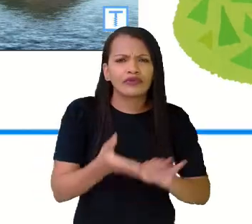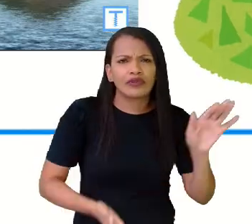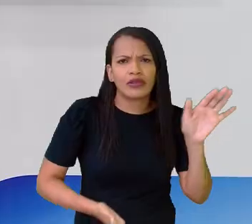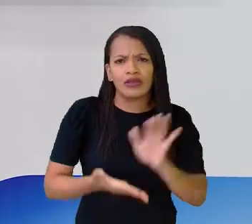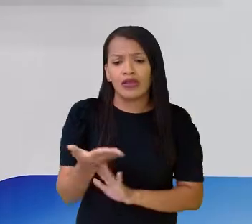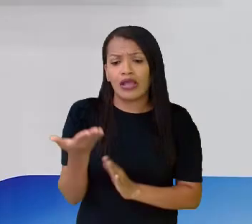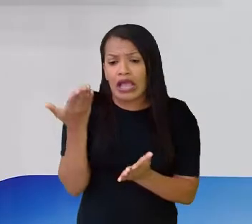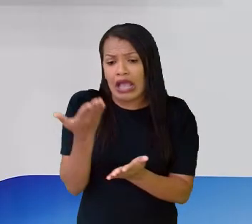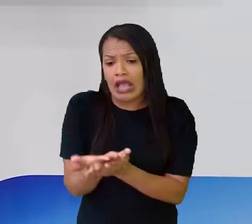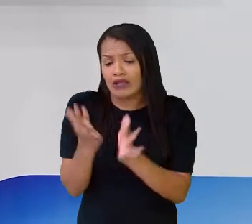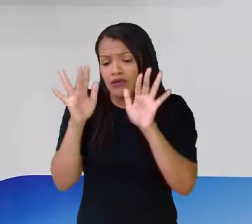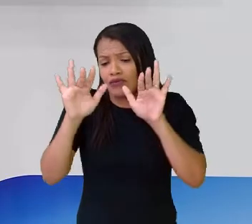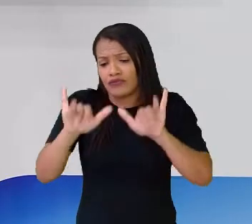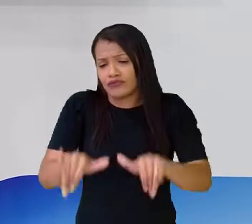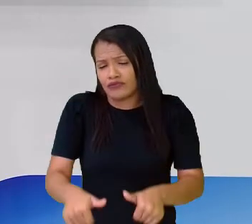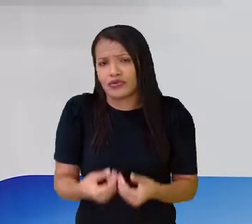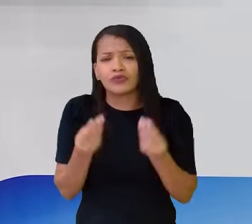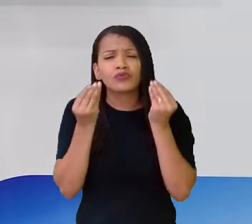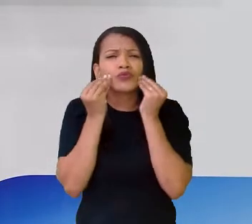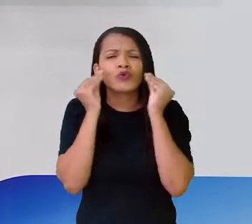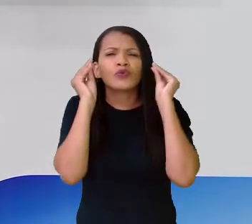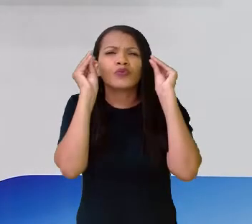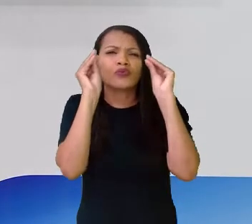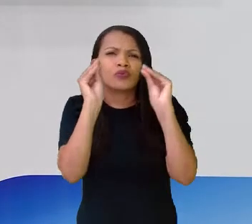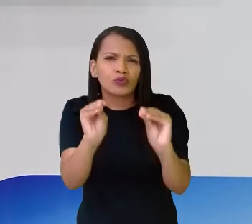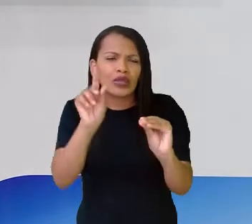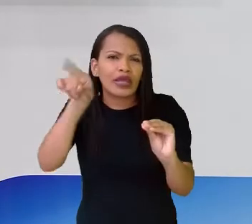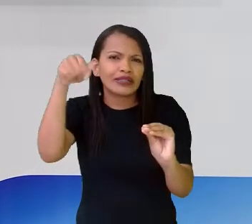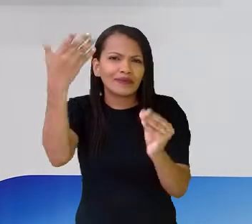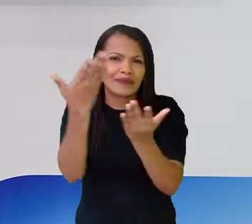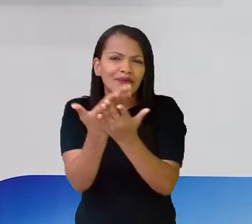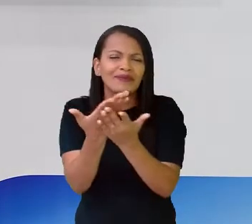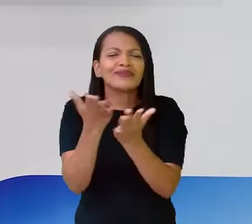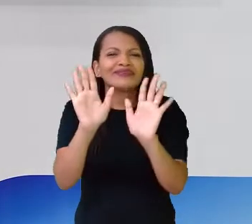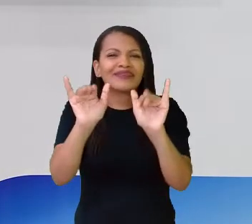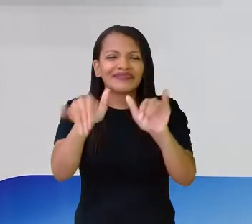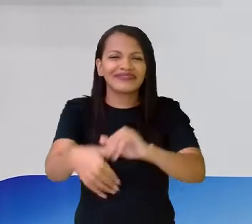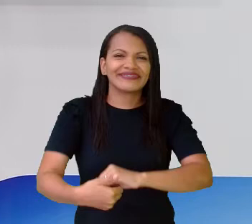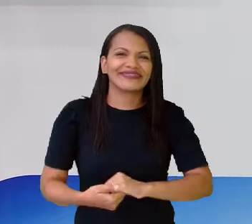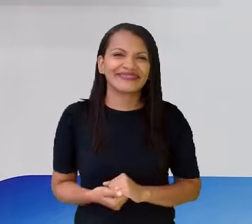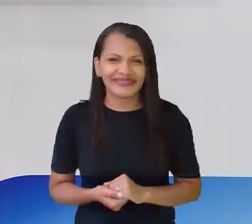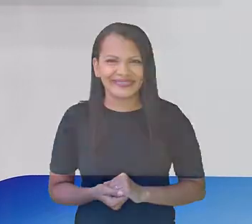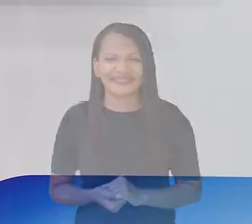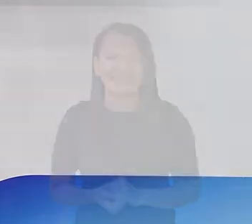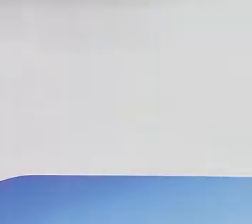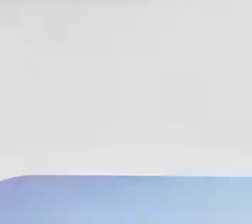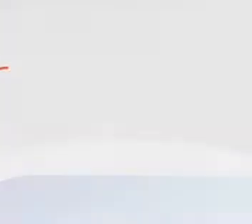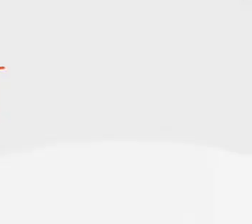infelizmente acabou. Vou deixar um beijo grande para vocês e até a próxima aula. Tchau, tchau!